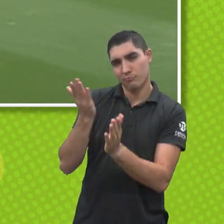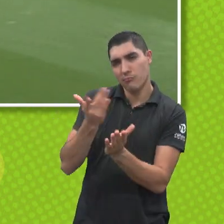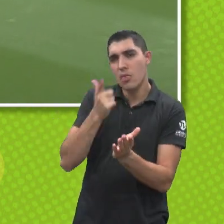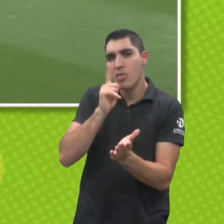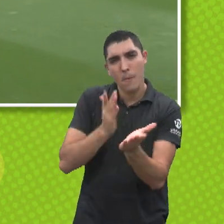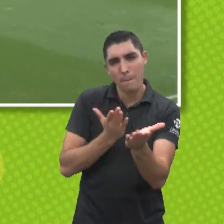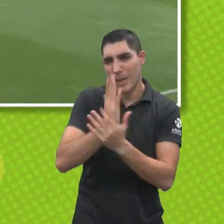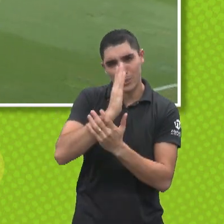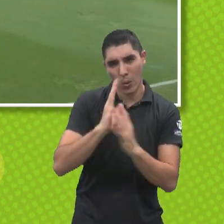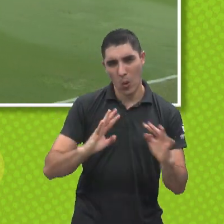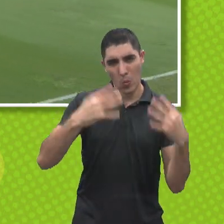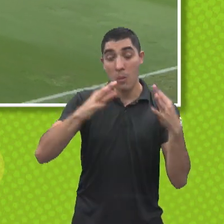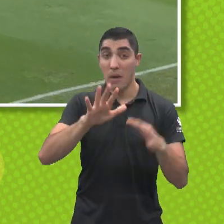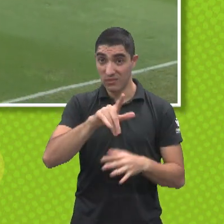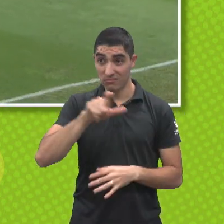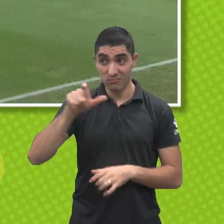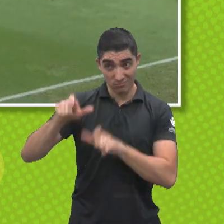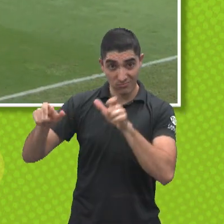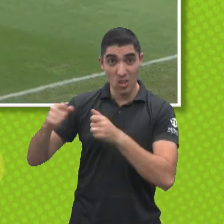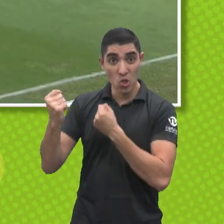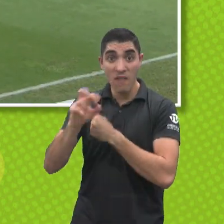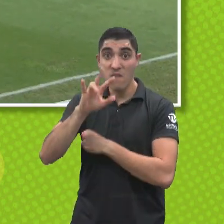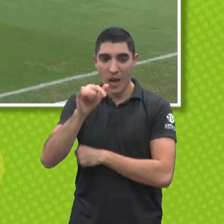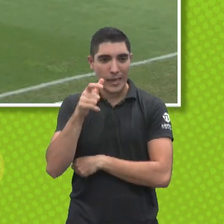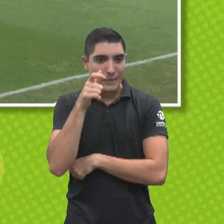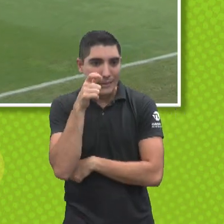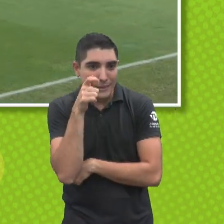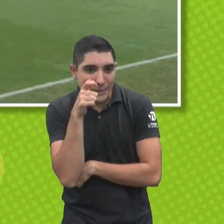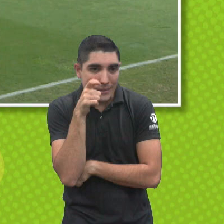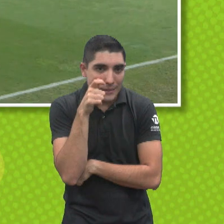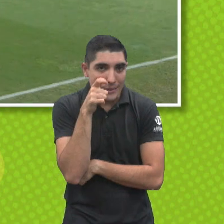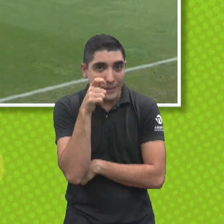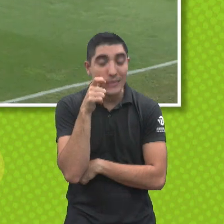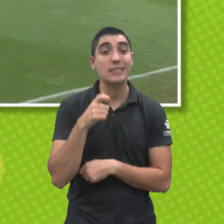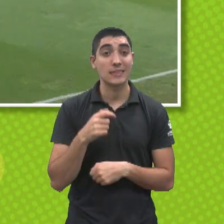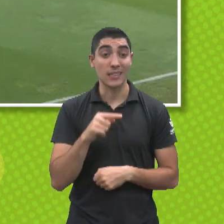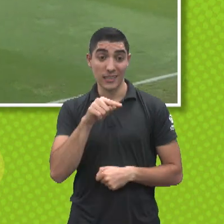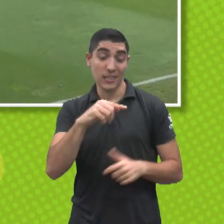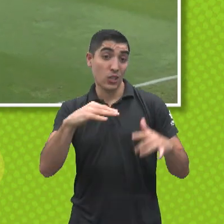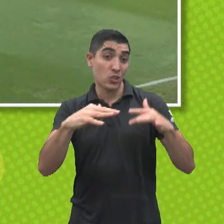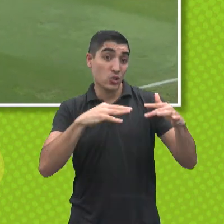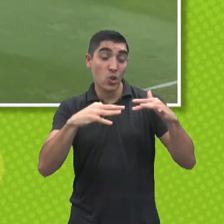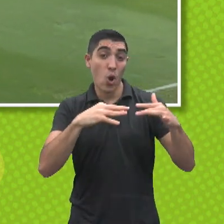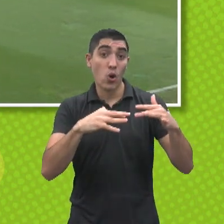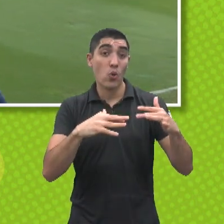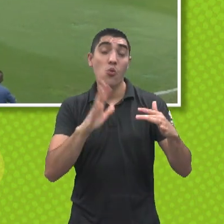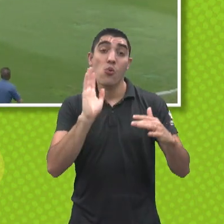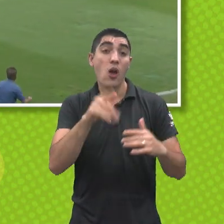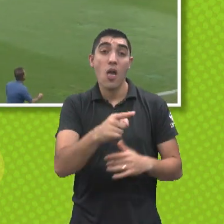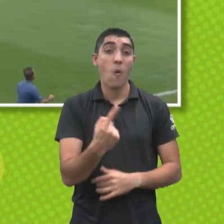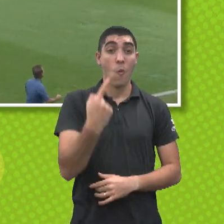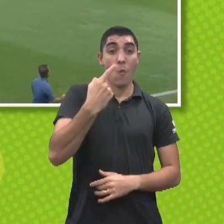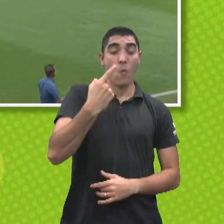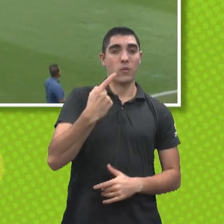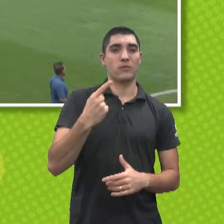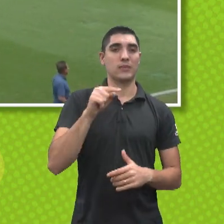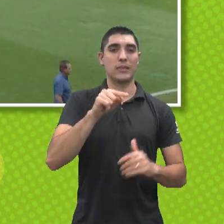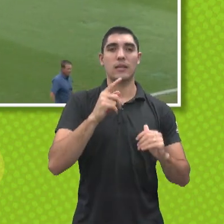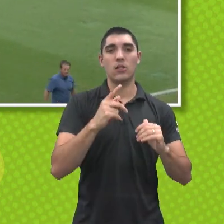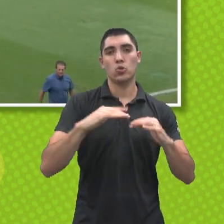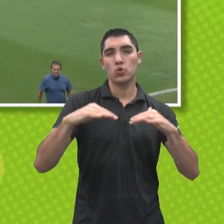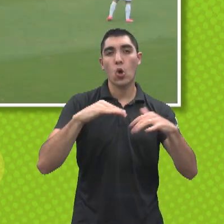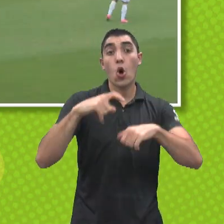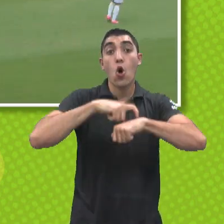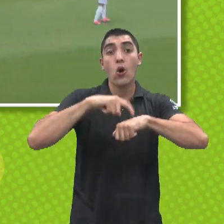esse jogo de logo mais, vão estar ligados aí, ainda mais que é o jogo isolado, né, da rodada aí, das quartas de final. É o jogo que